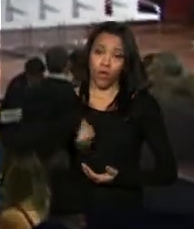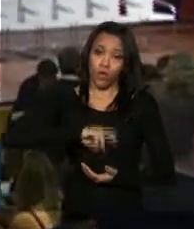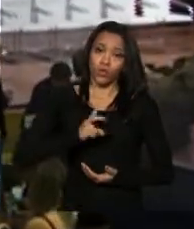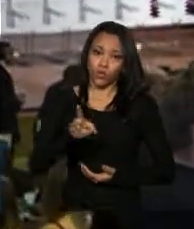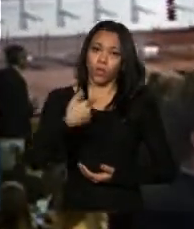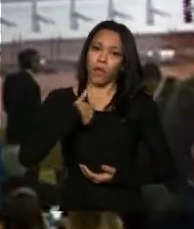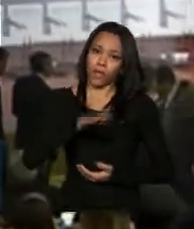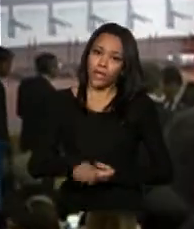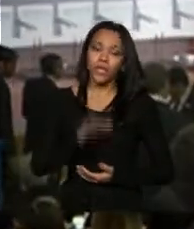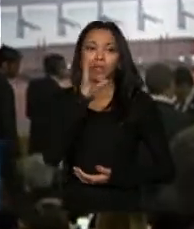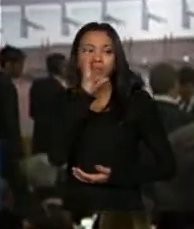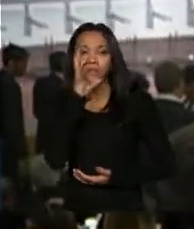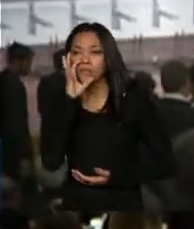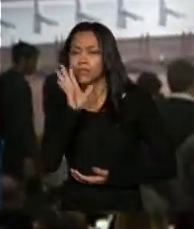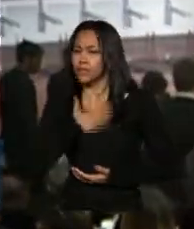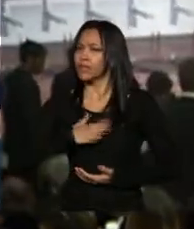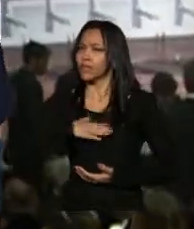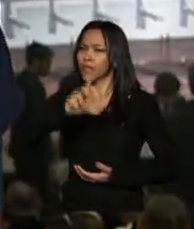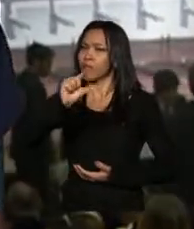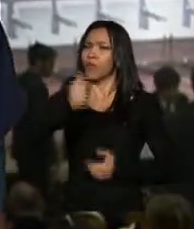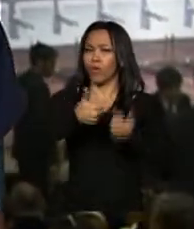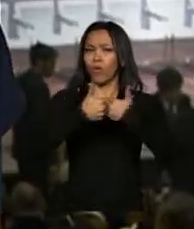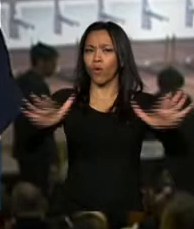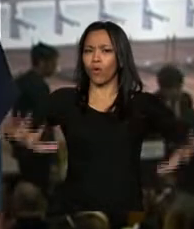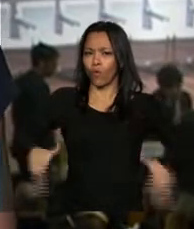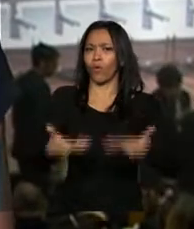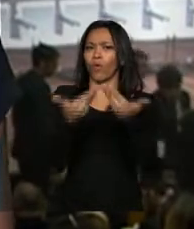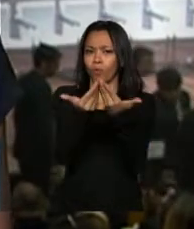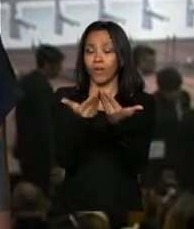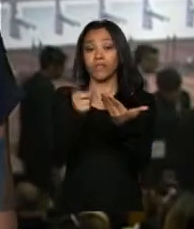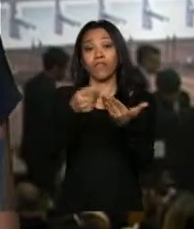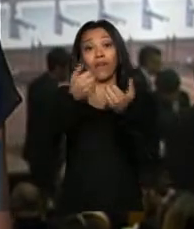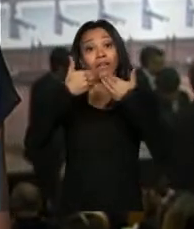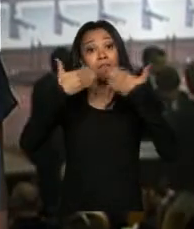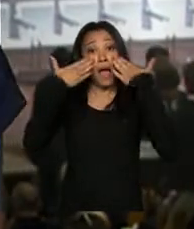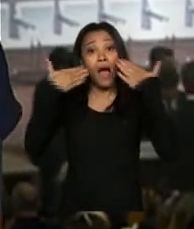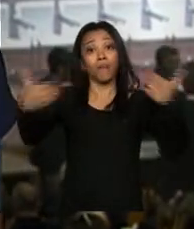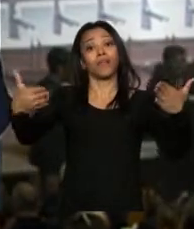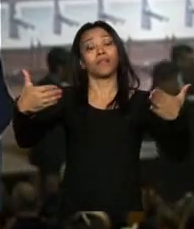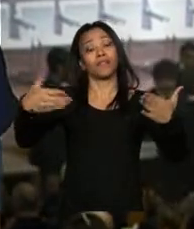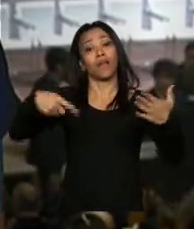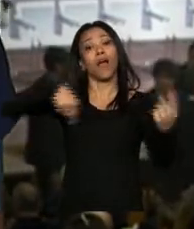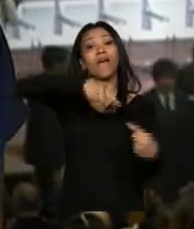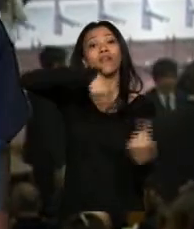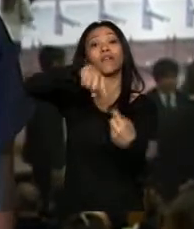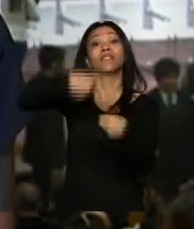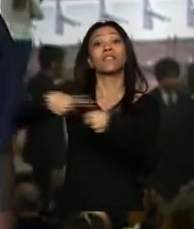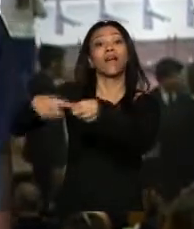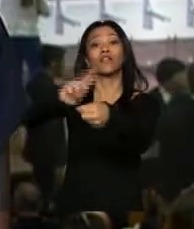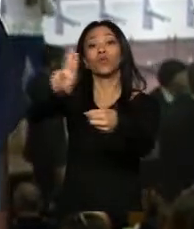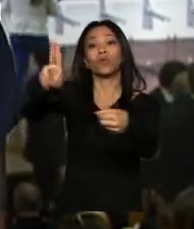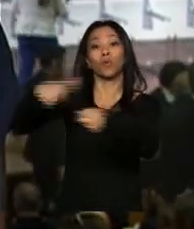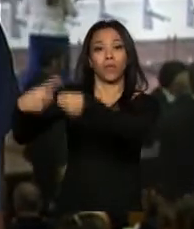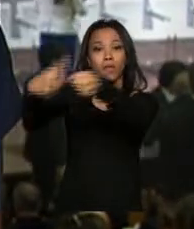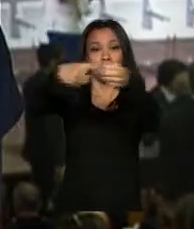continuamos aqui acompanhando. Já começa o evento que lança aí essa rota de revezamento da Tocha Rio 2016. É com você no